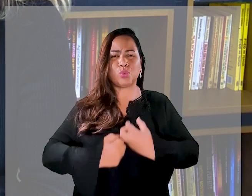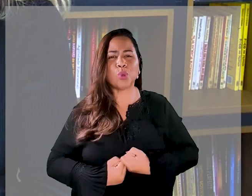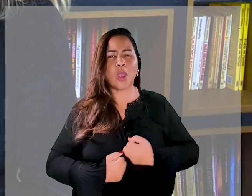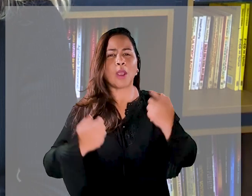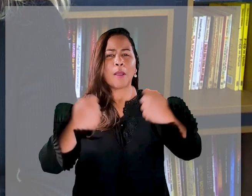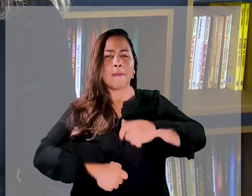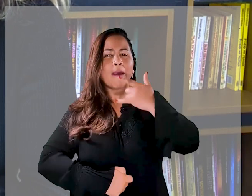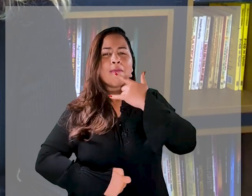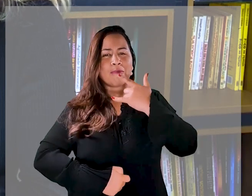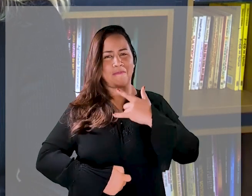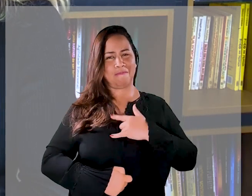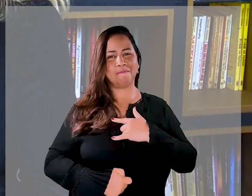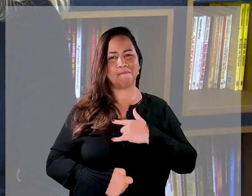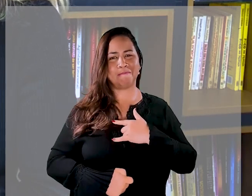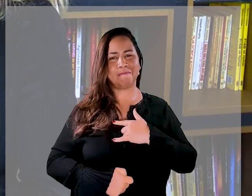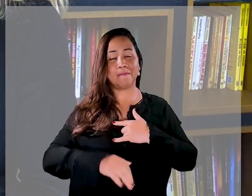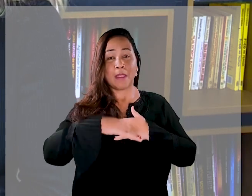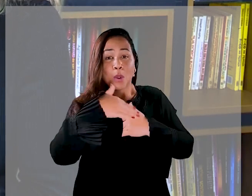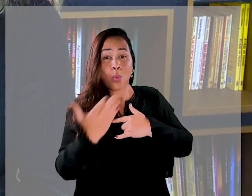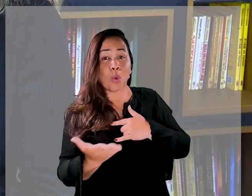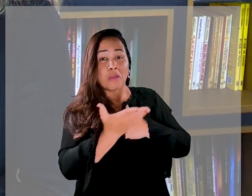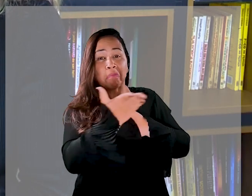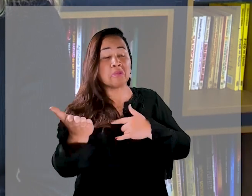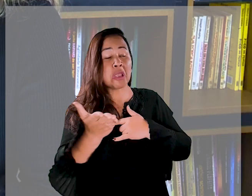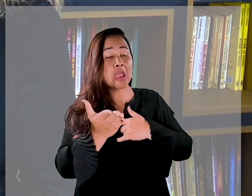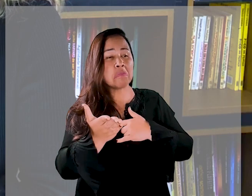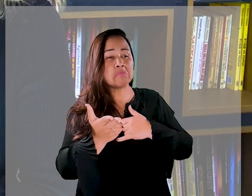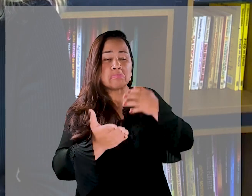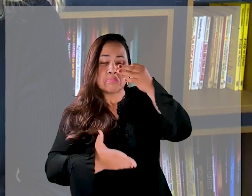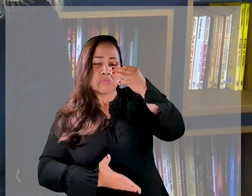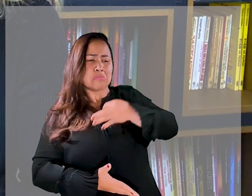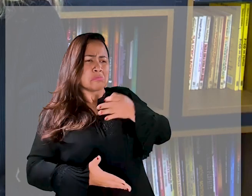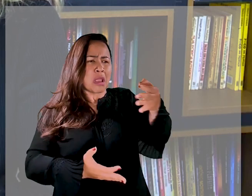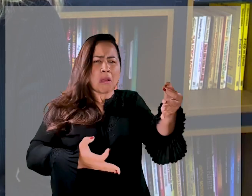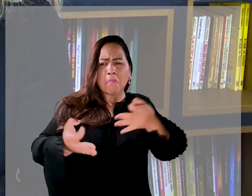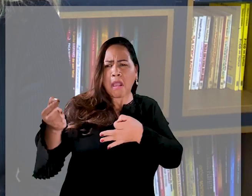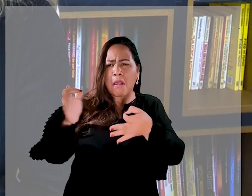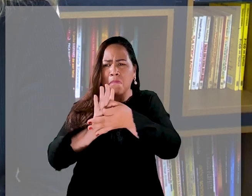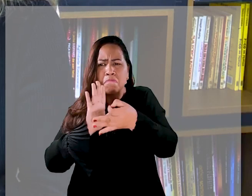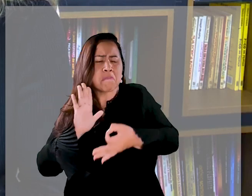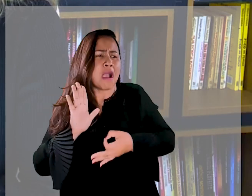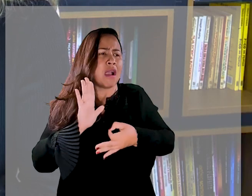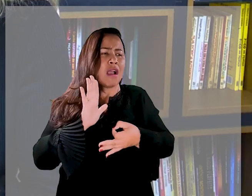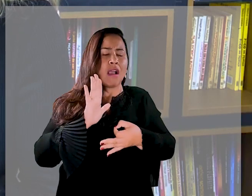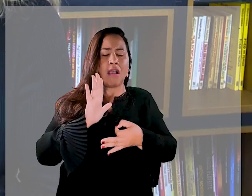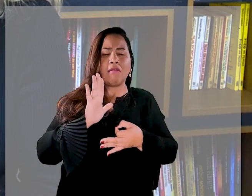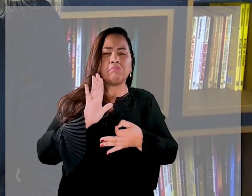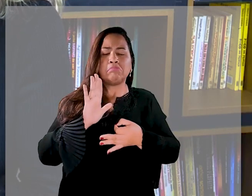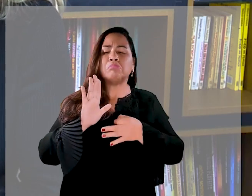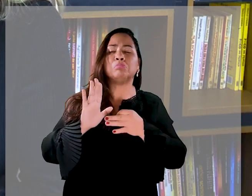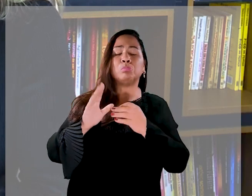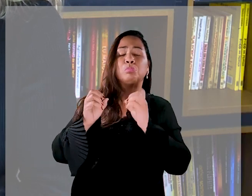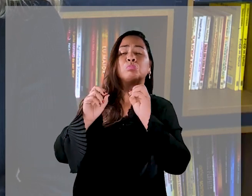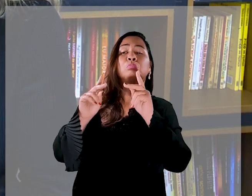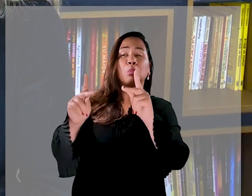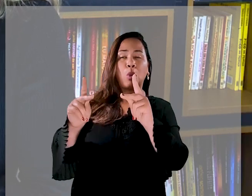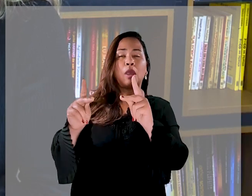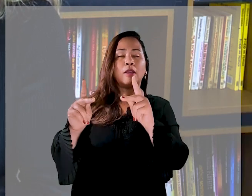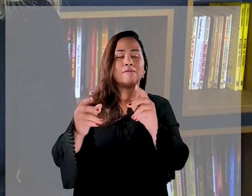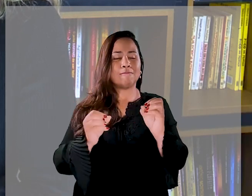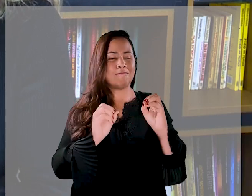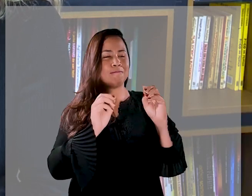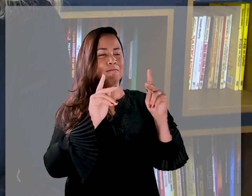do outro, ela já não te paralisa mais. A opinião do outro é importante? Claro que é. Desde que você concorde com